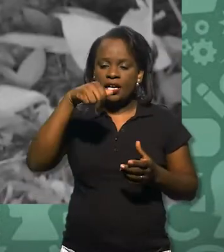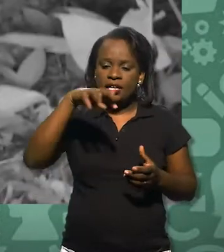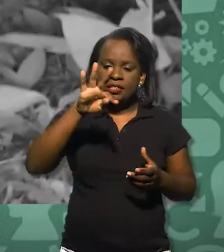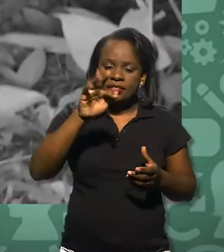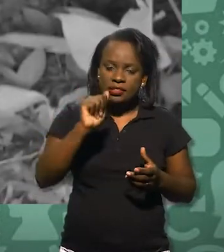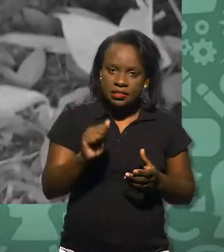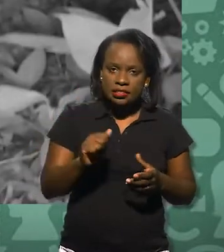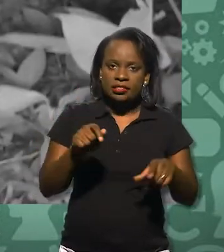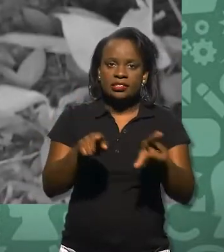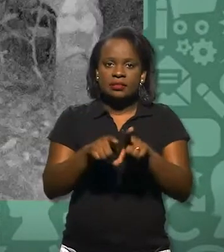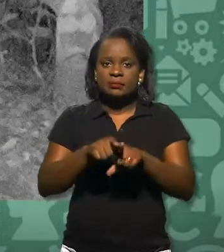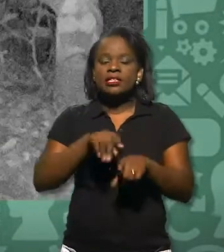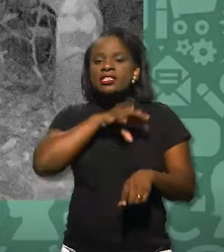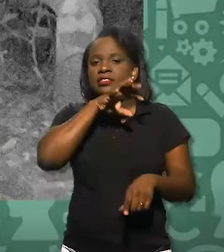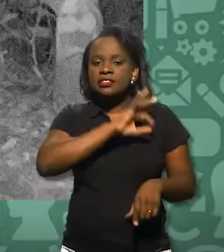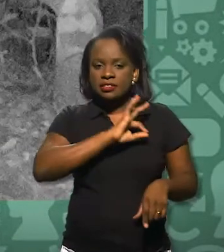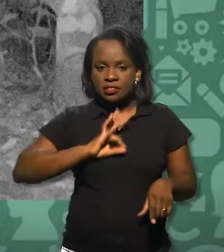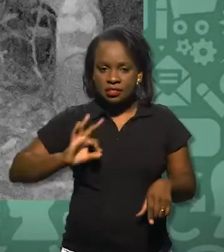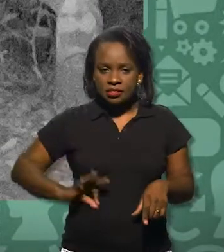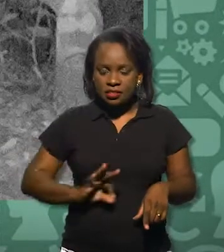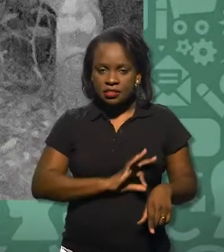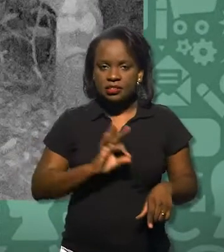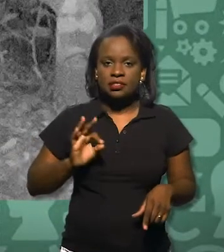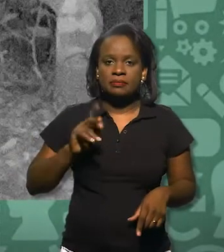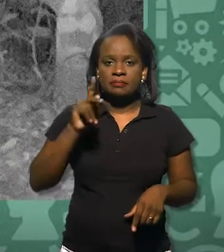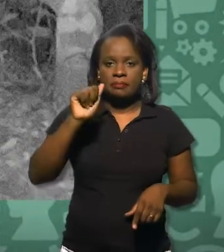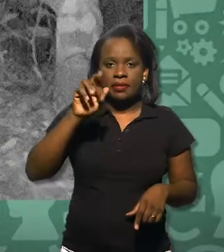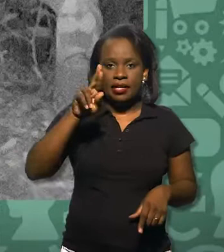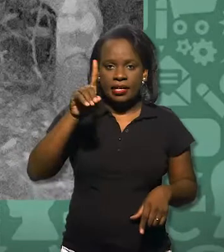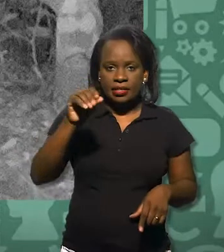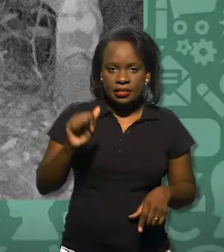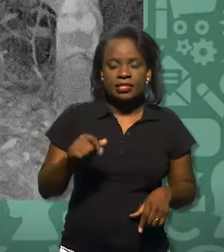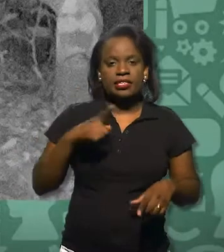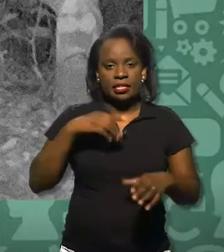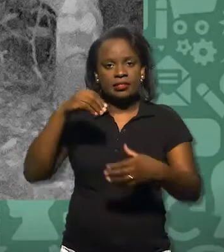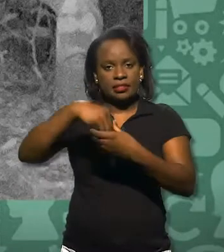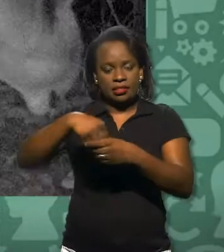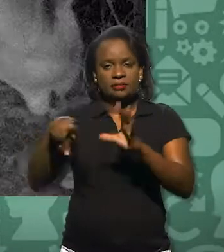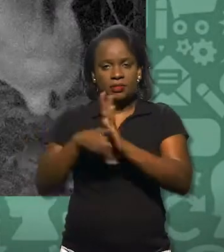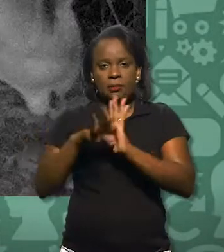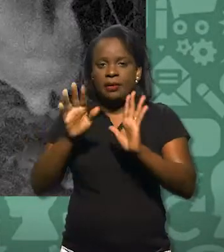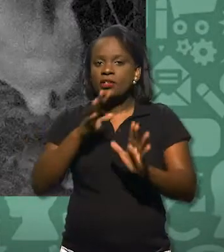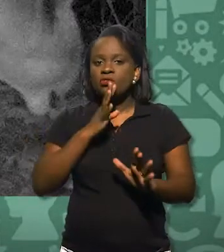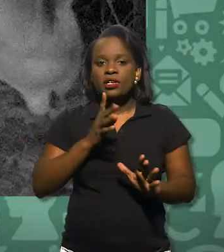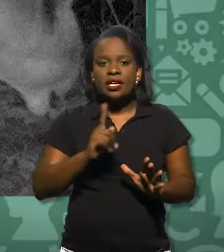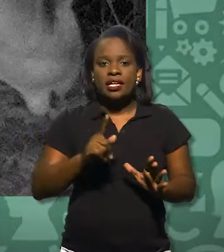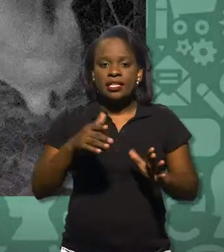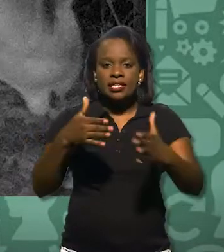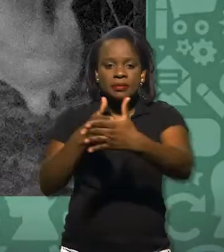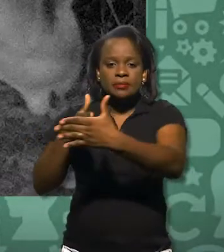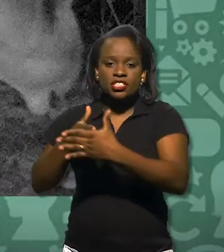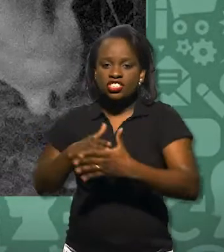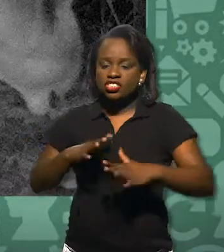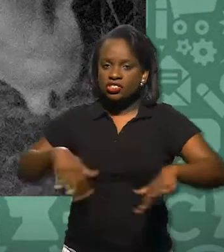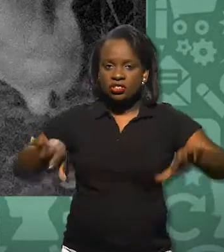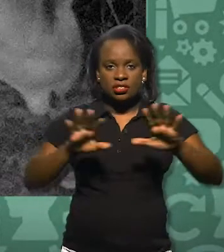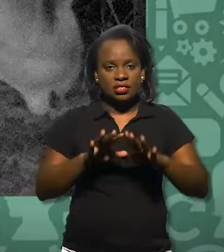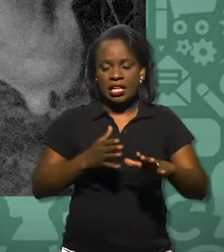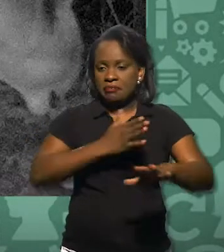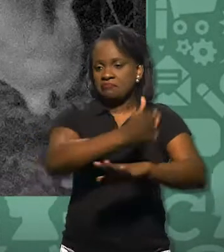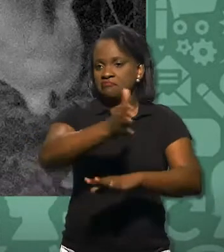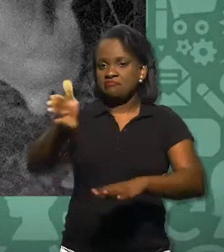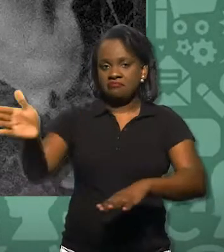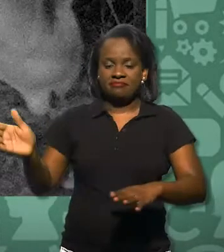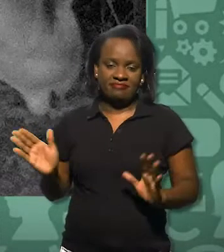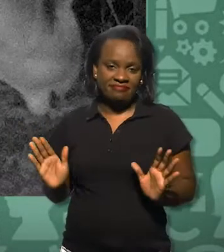anta lá, a gente está vendo mais a onça parda, que está dentro dos Três Picos, mas ela não conhece os limites de uma área e de outra,